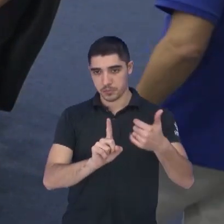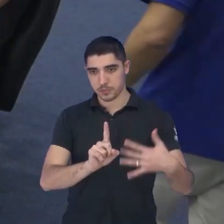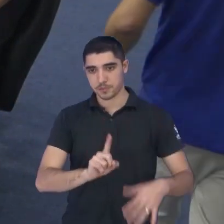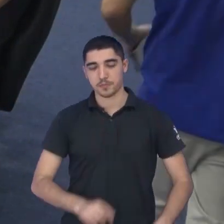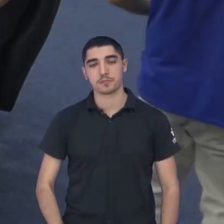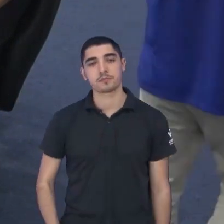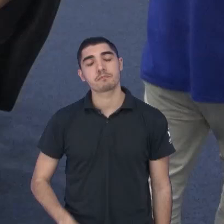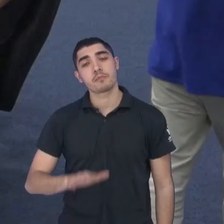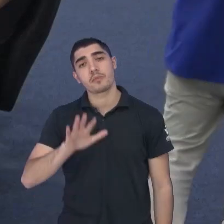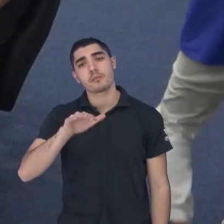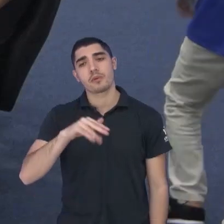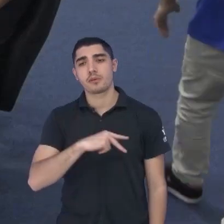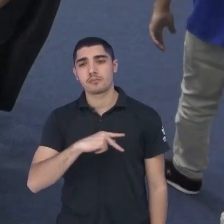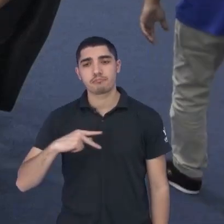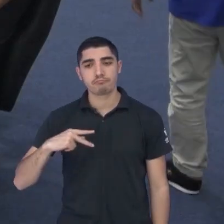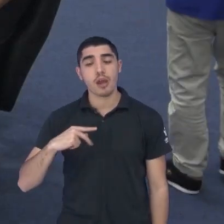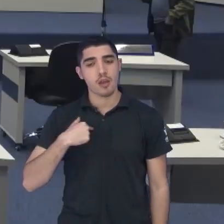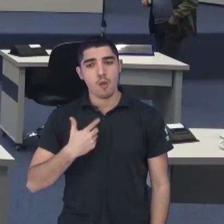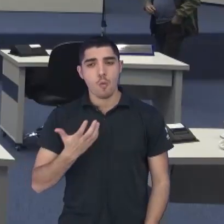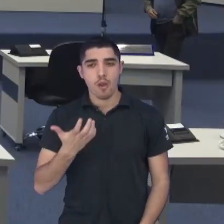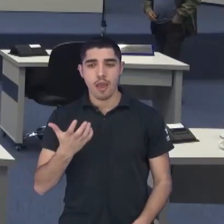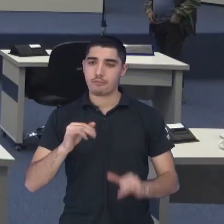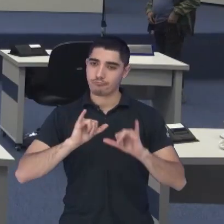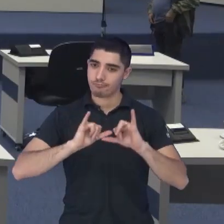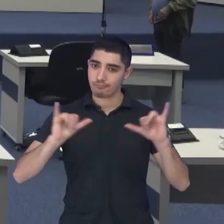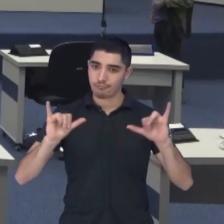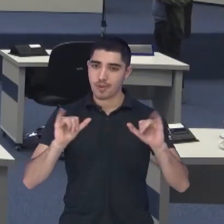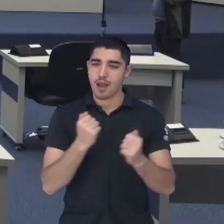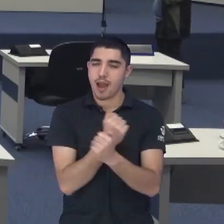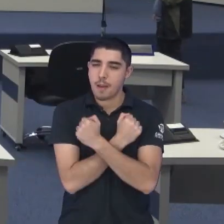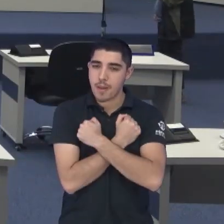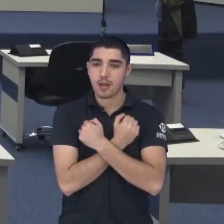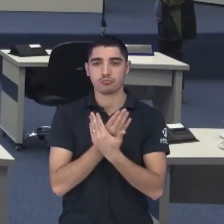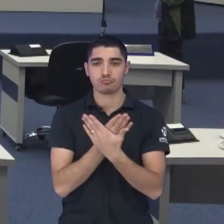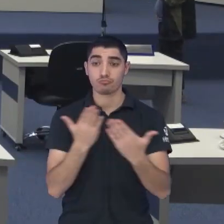Senhor presidente, quero mandar um abraço aqui para o pessoal da Vila Guarani